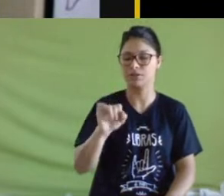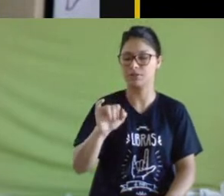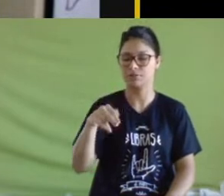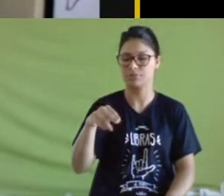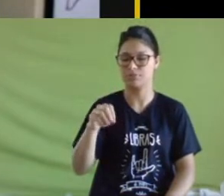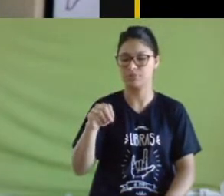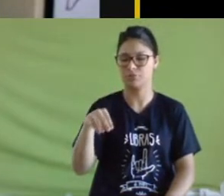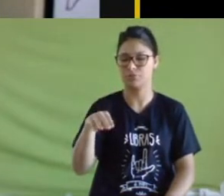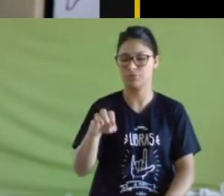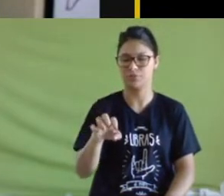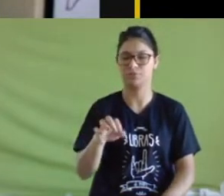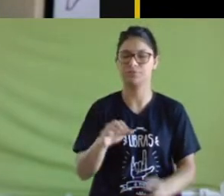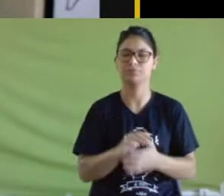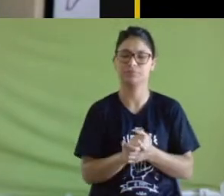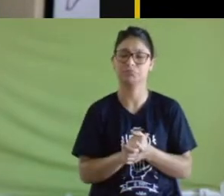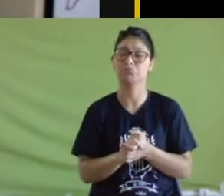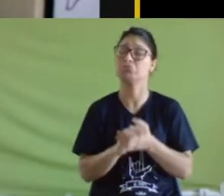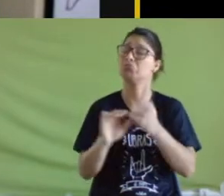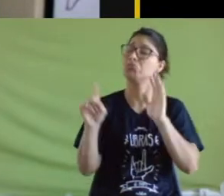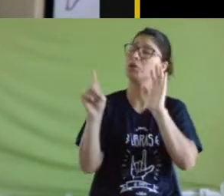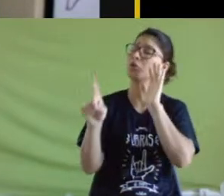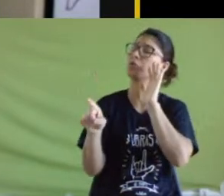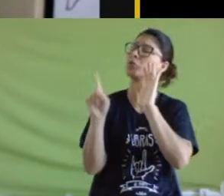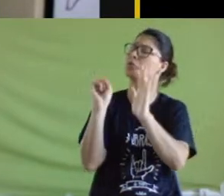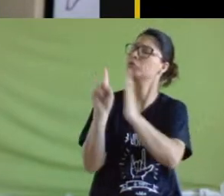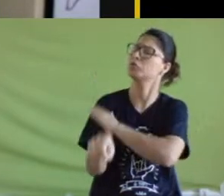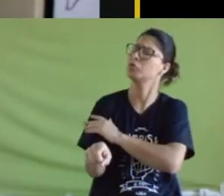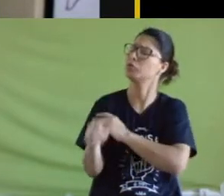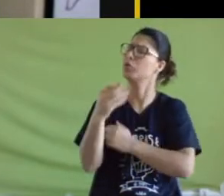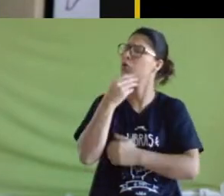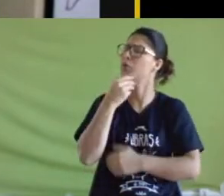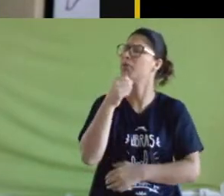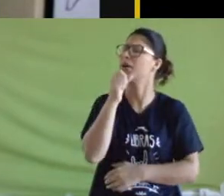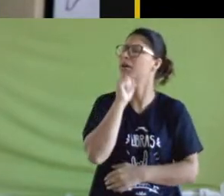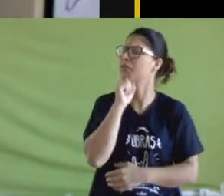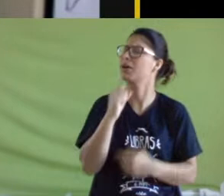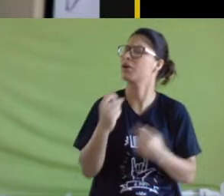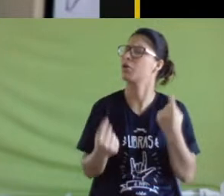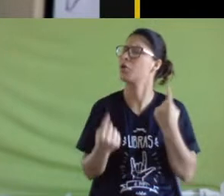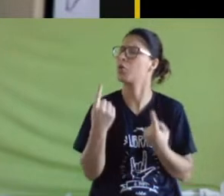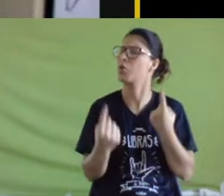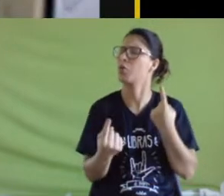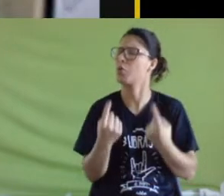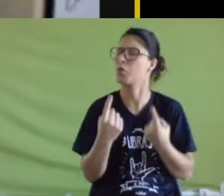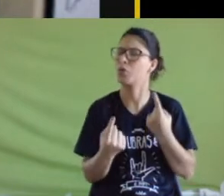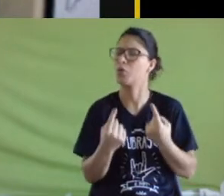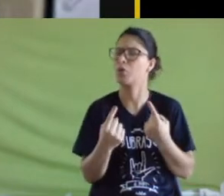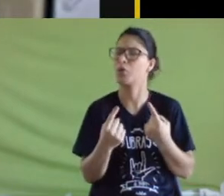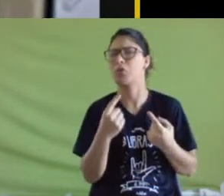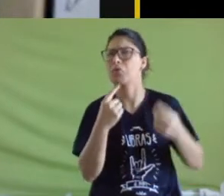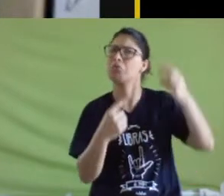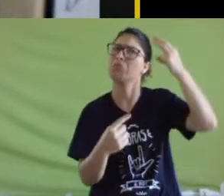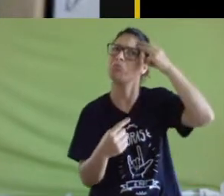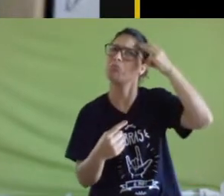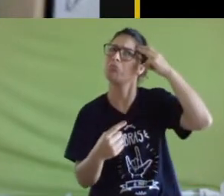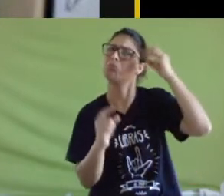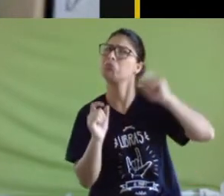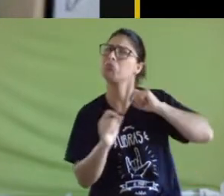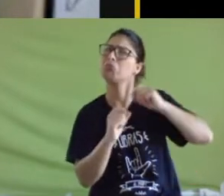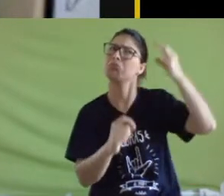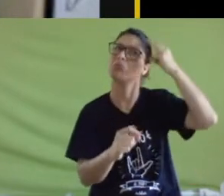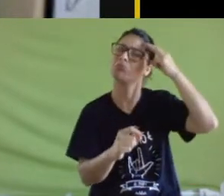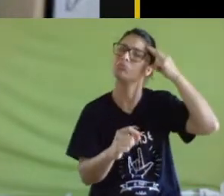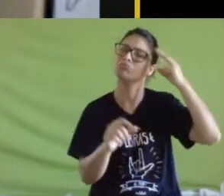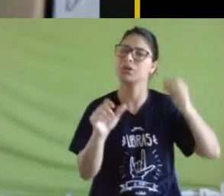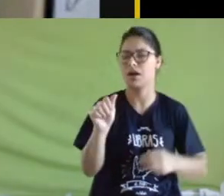Então, Temístocles perguntou para o Velho qual era a utilidade da arte da memória artificial. E